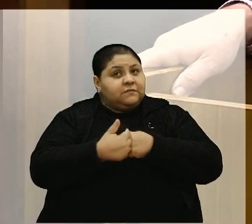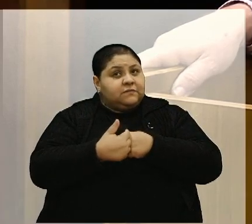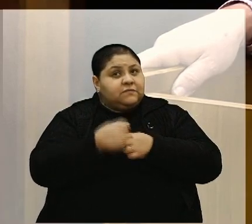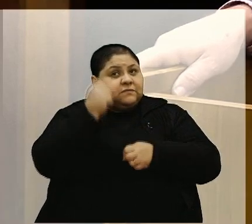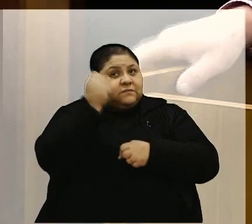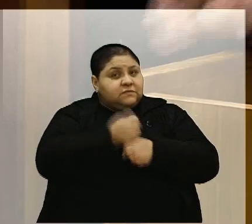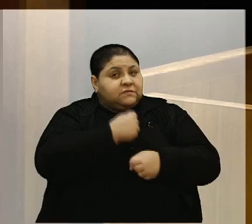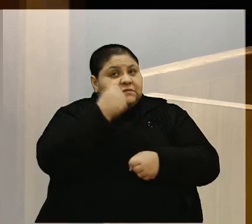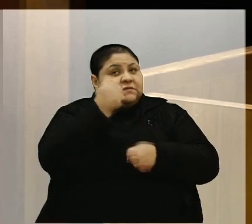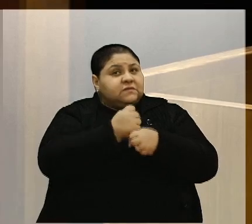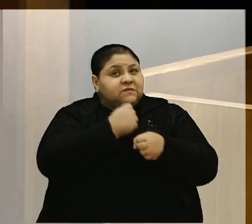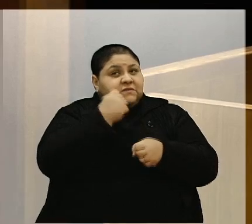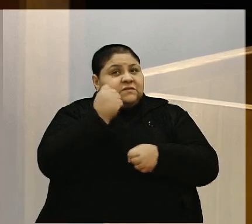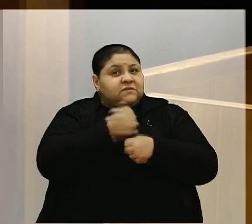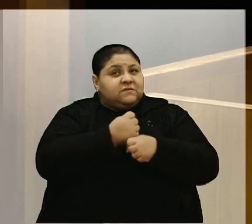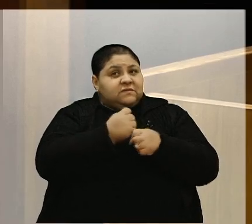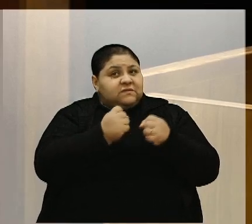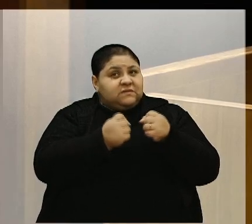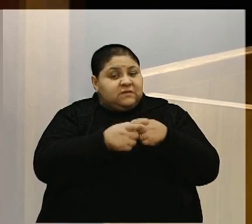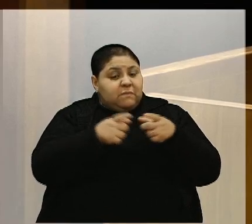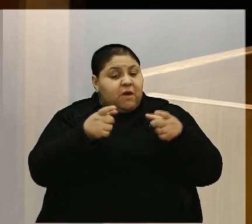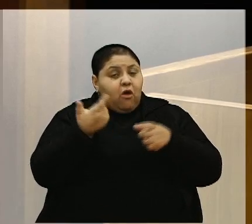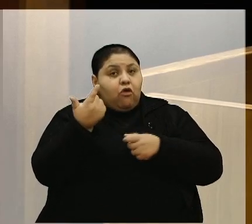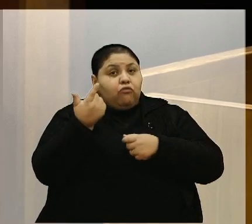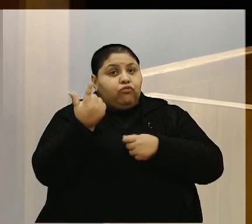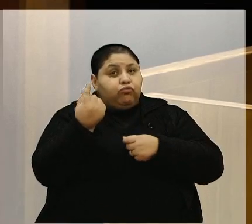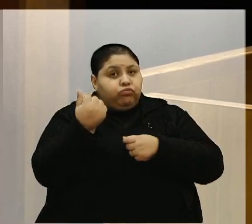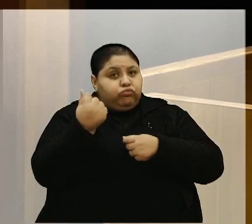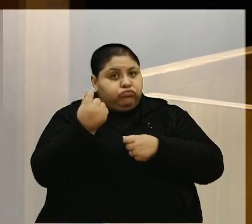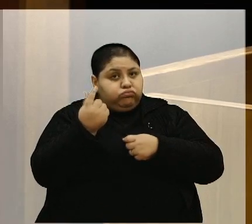obras vultuosas de maior porte,